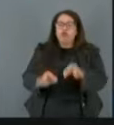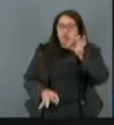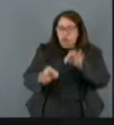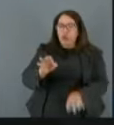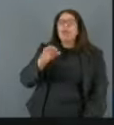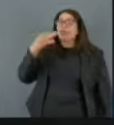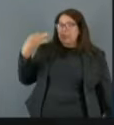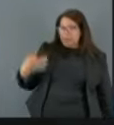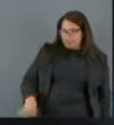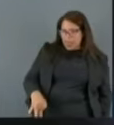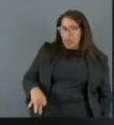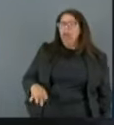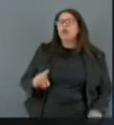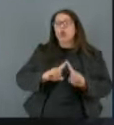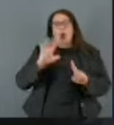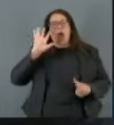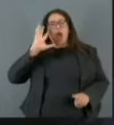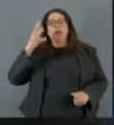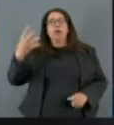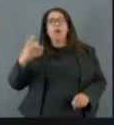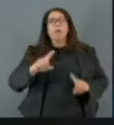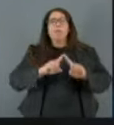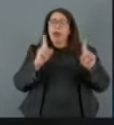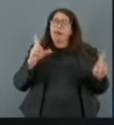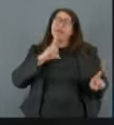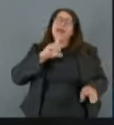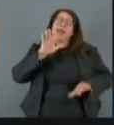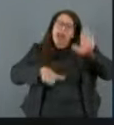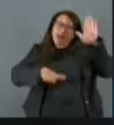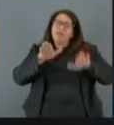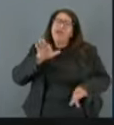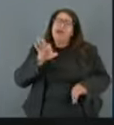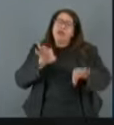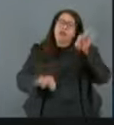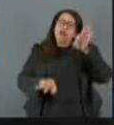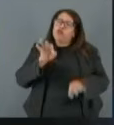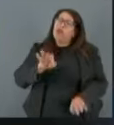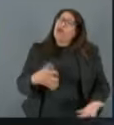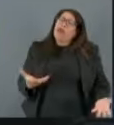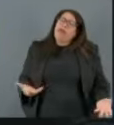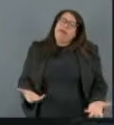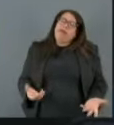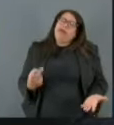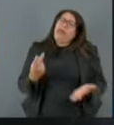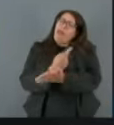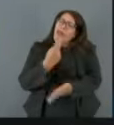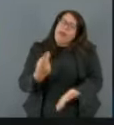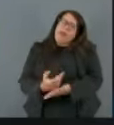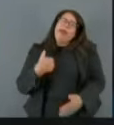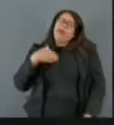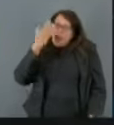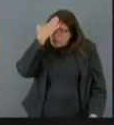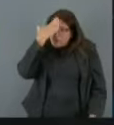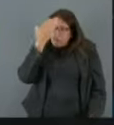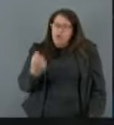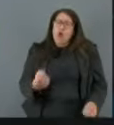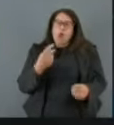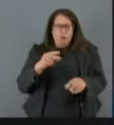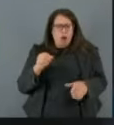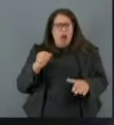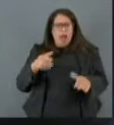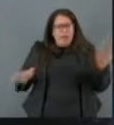muitas vezes nessas decisões, por vezes há decisões que nos causam um certo assombro, principalmente de soltura de